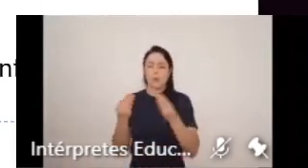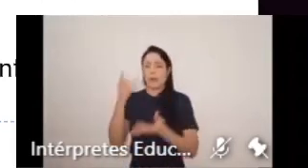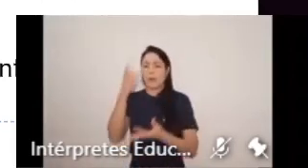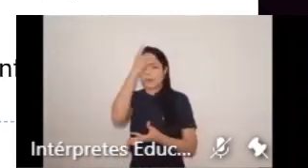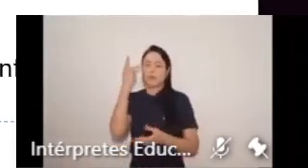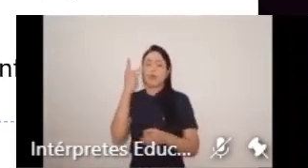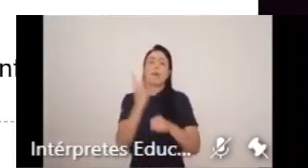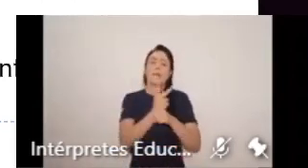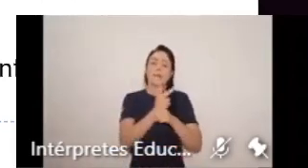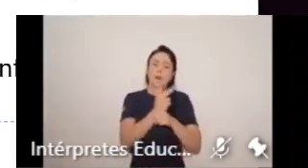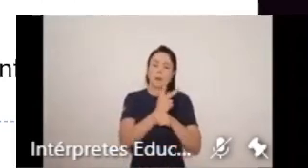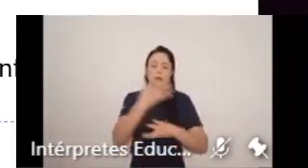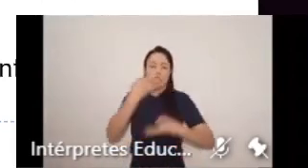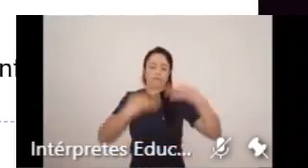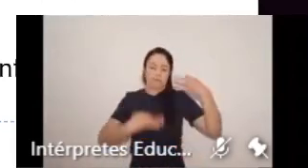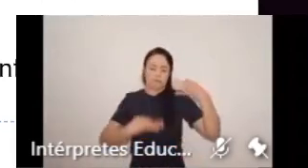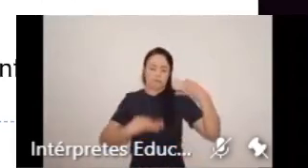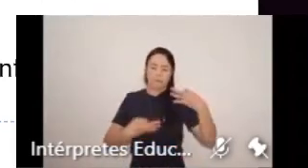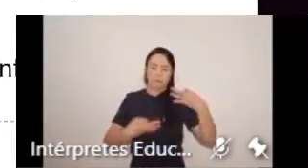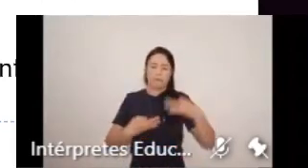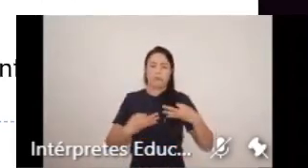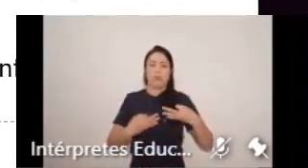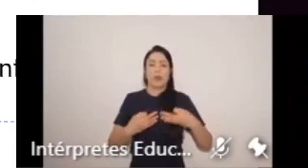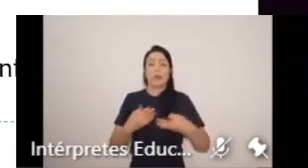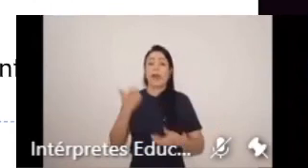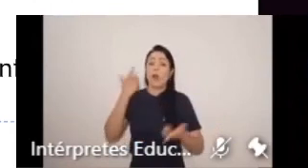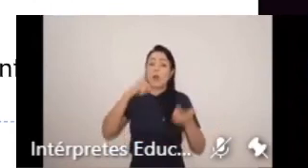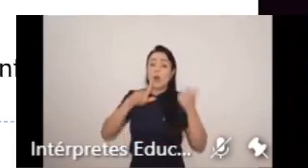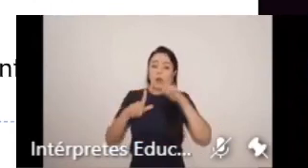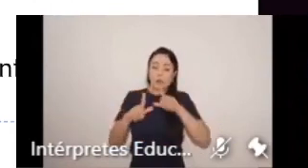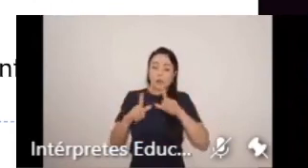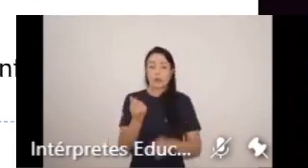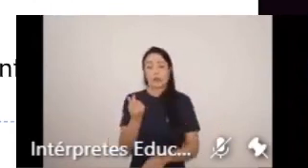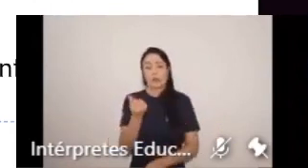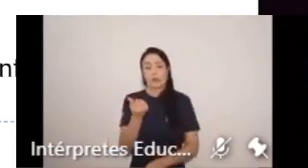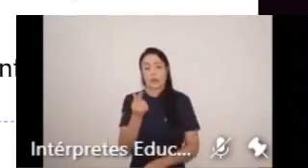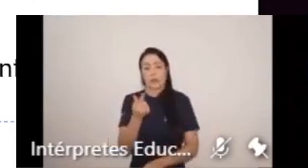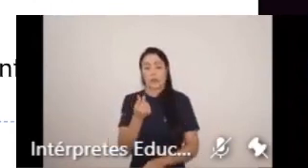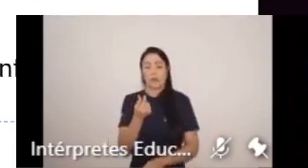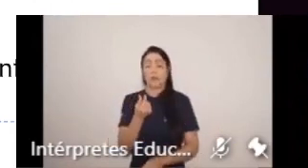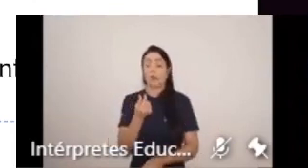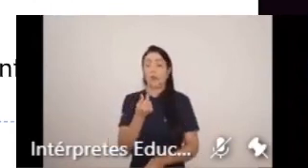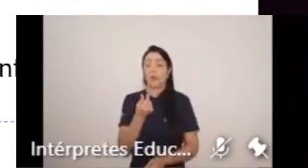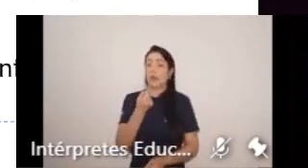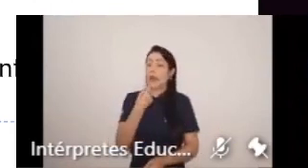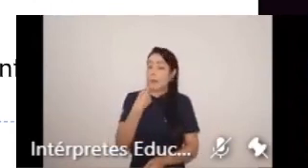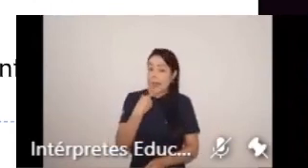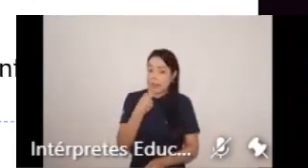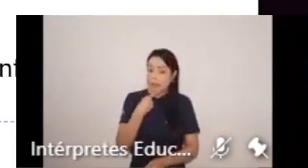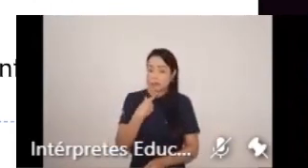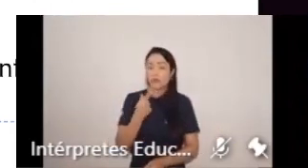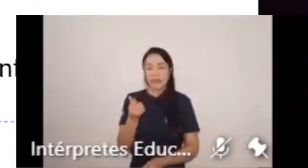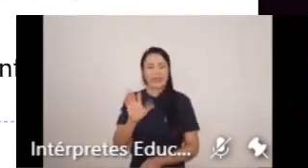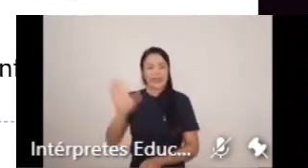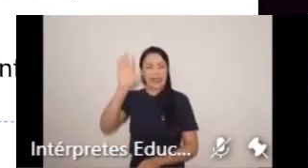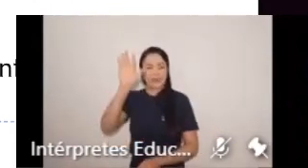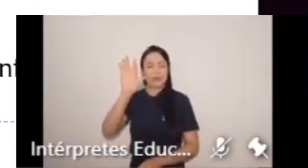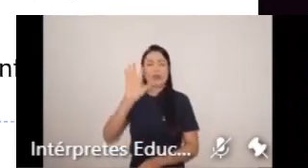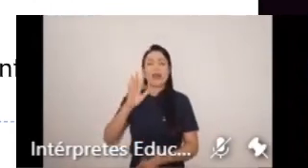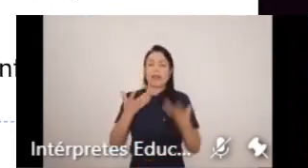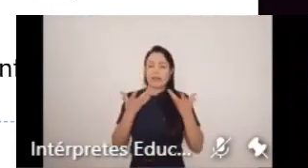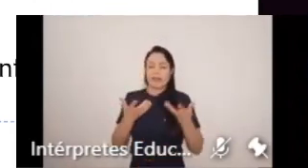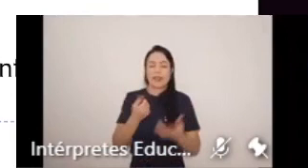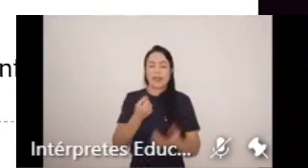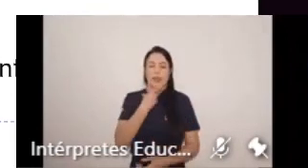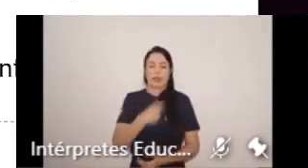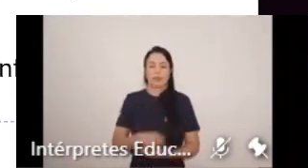de medicamentos incorporados e de baixo custo. Isso não pode ser ignorado. Uma sensação de que, até